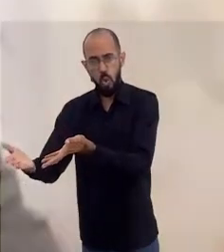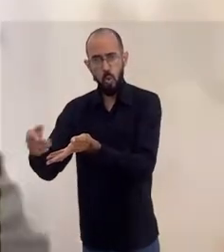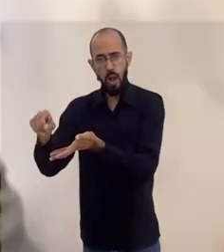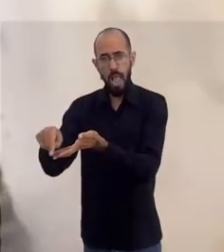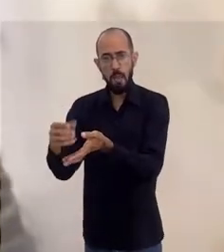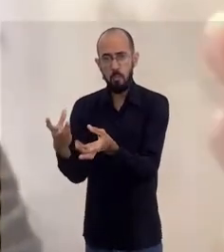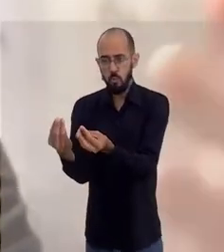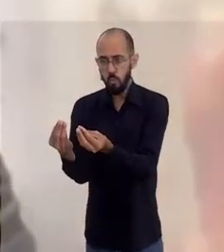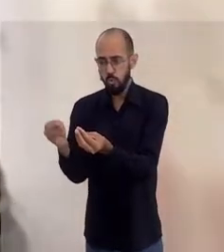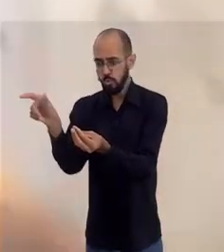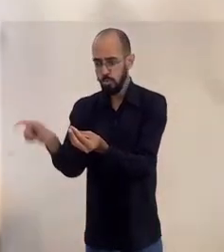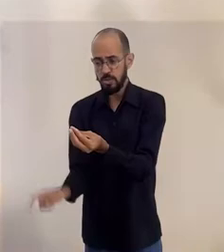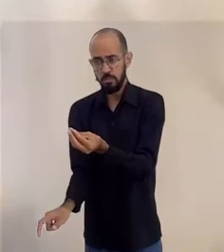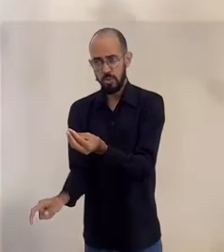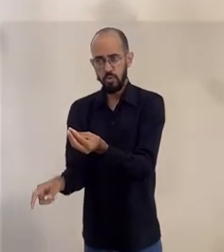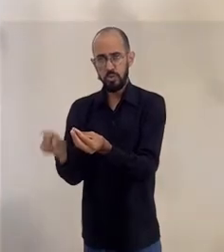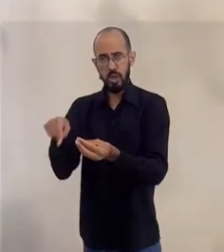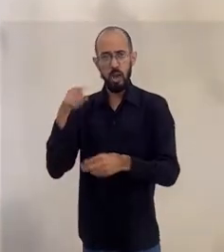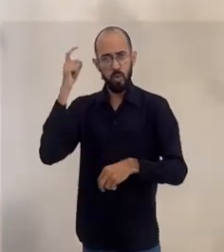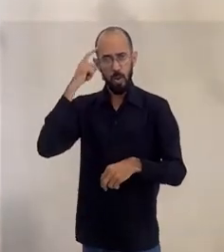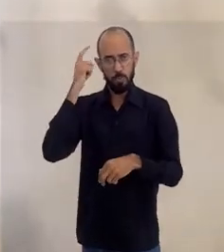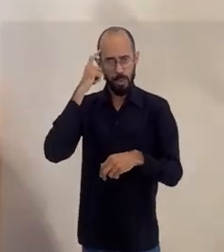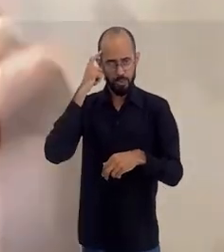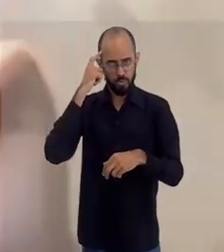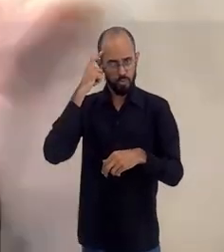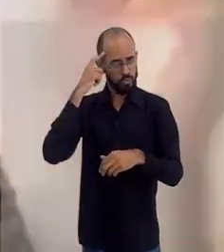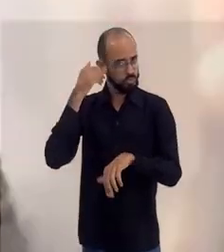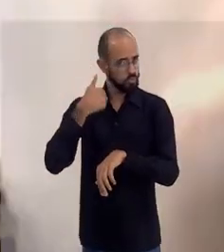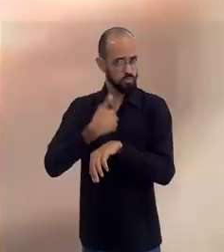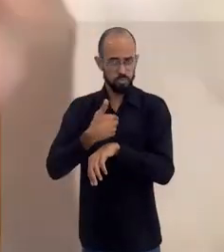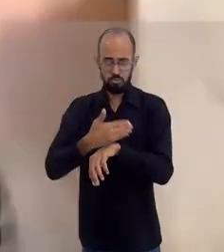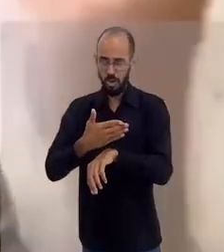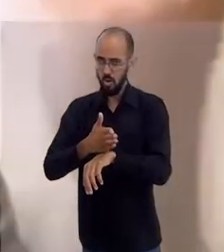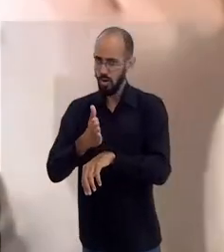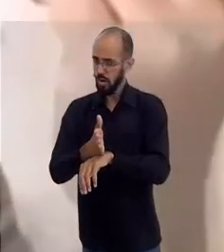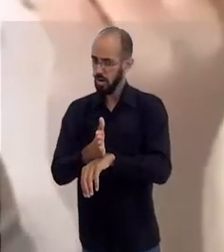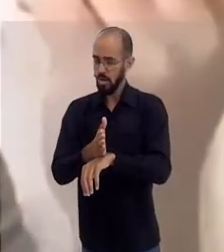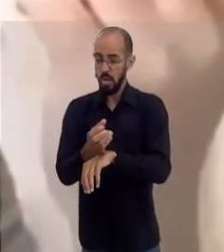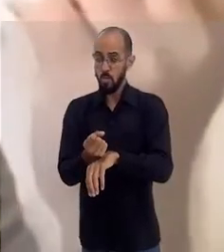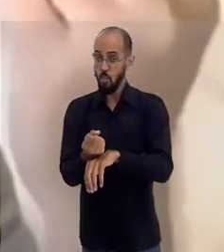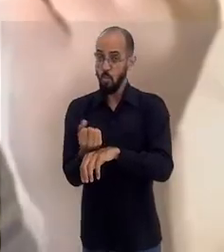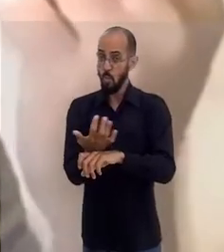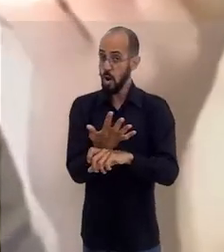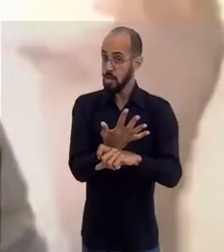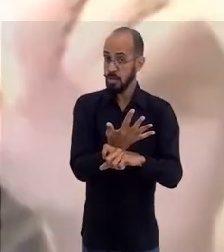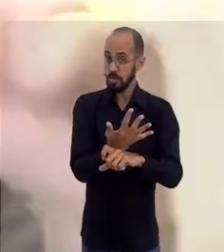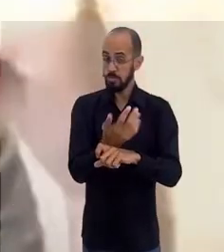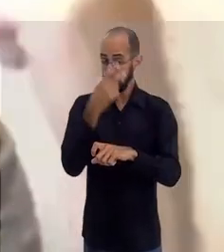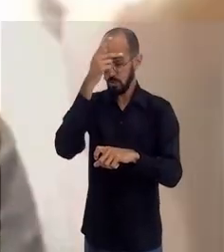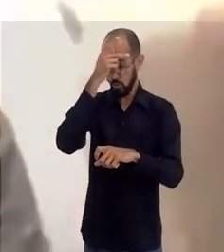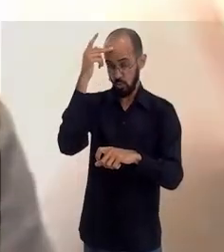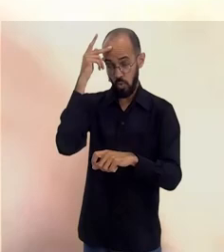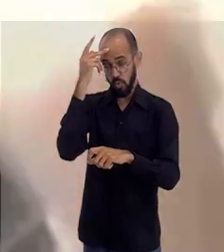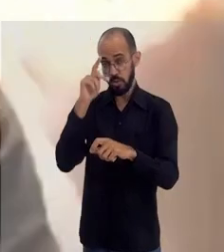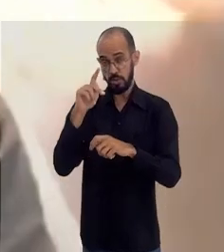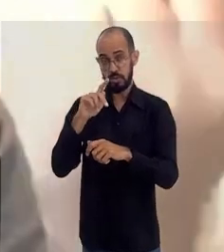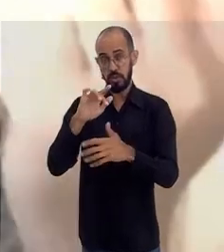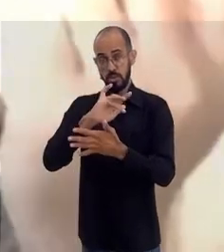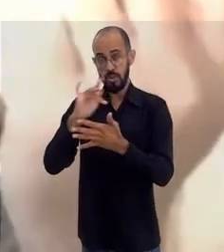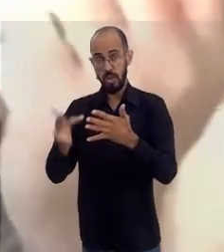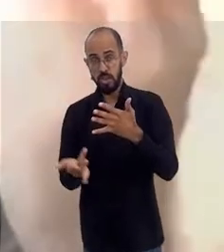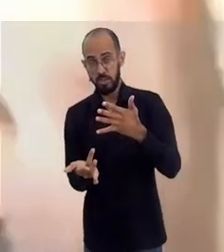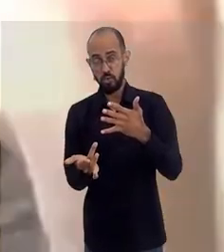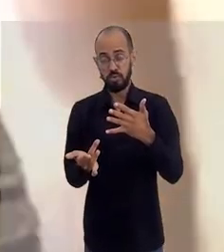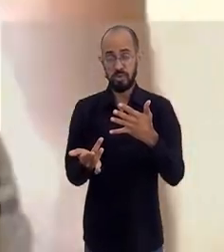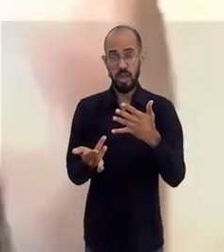representa muito para essas pessoas é isso que eu penso a todo momento né quantas pessoas da nossa rede social da nossa rede